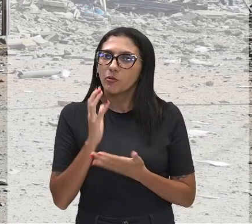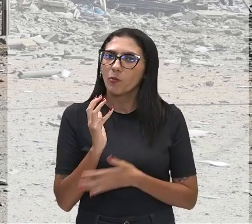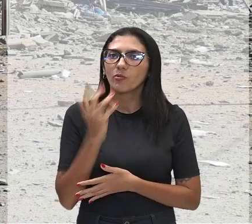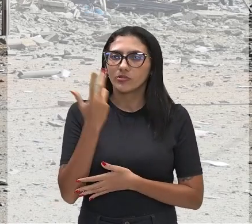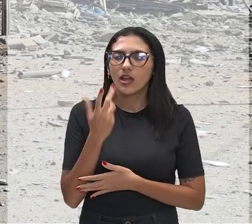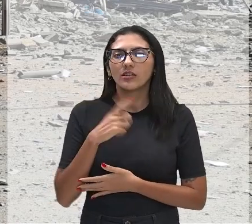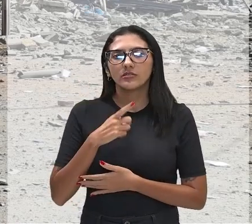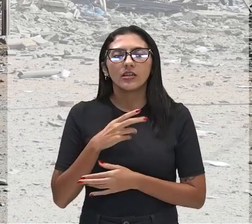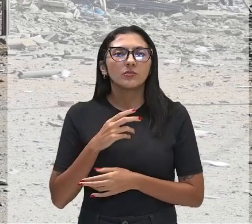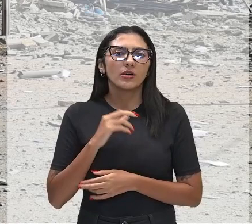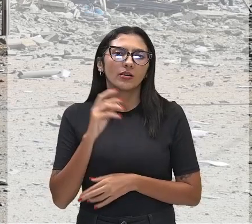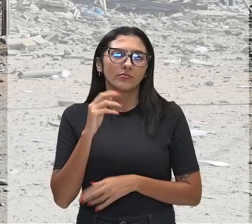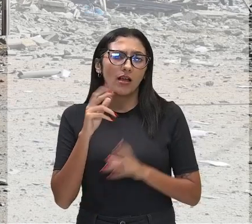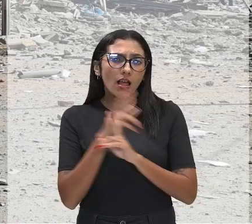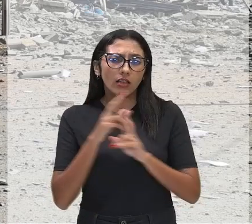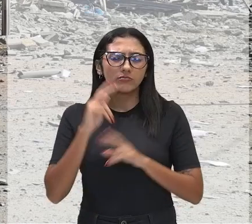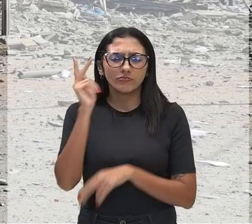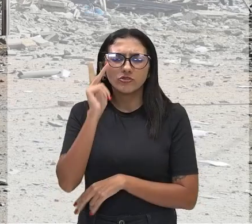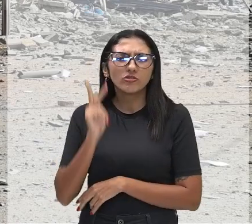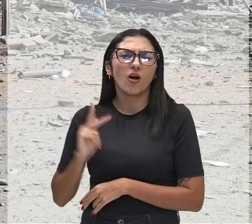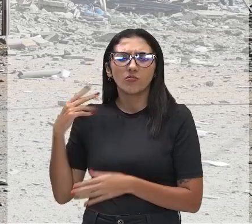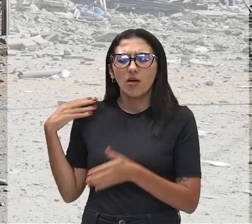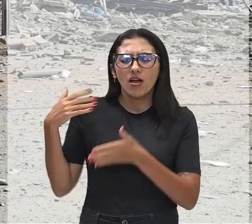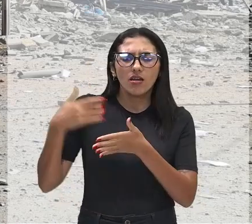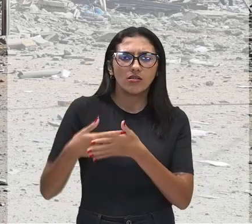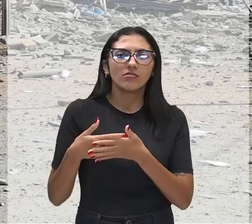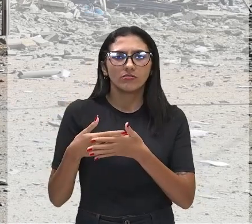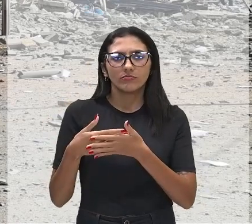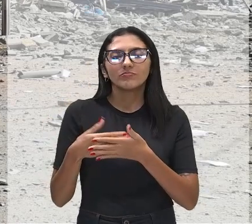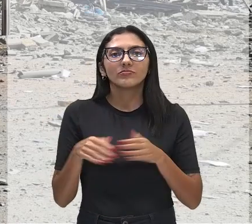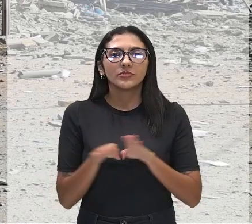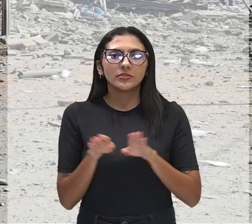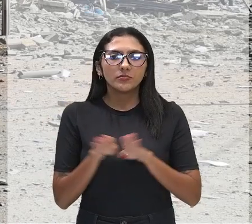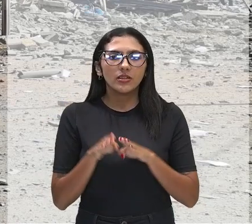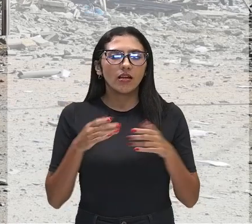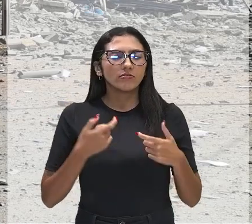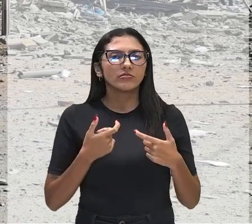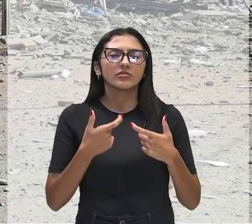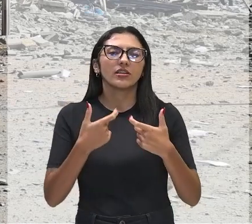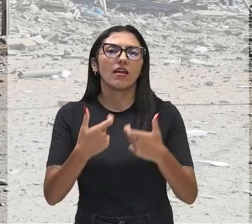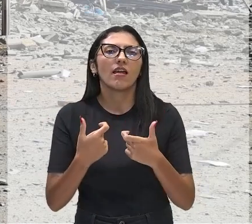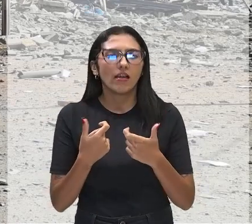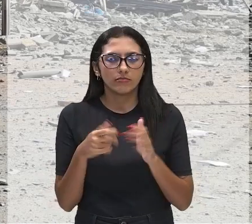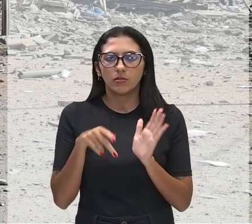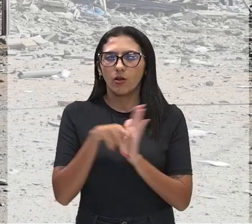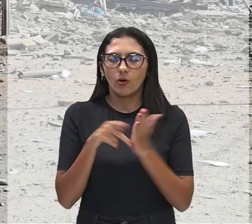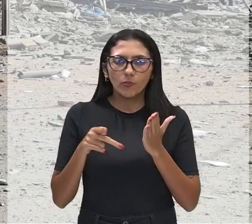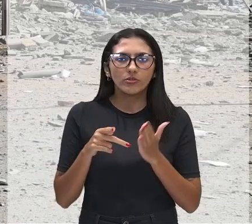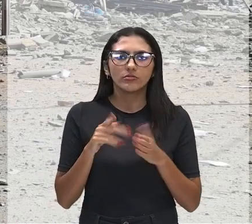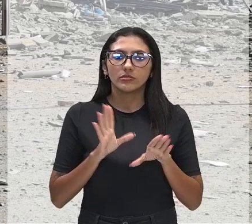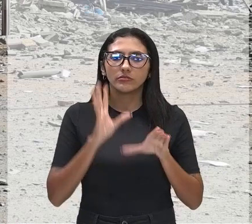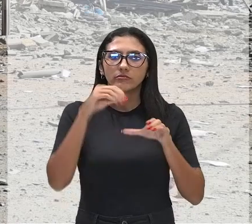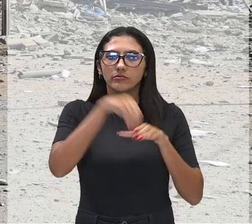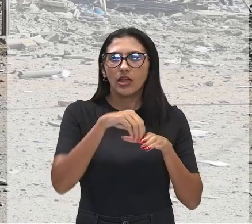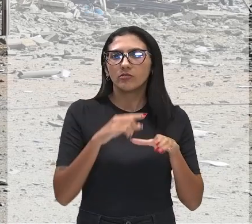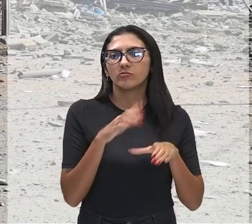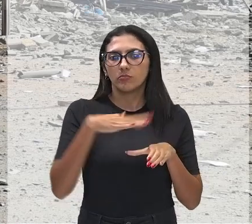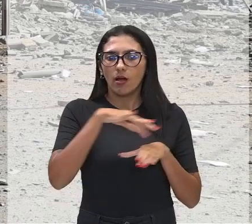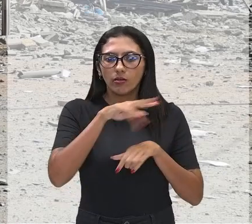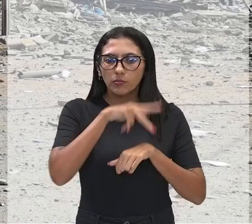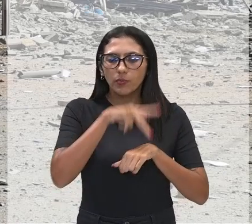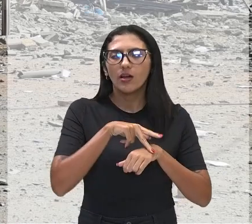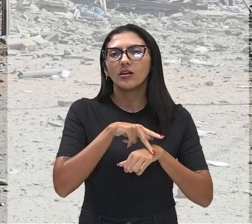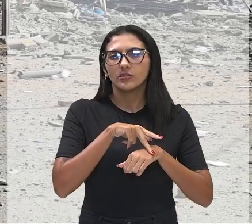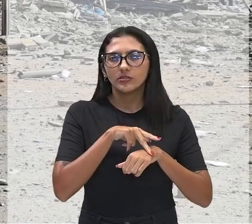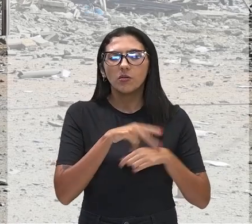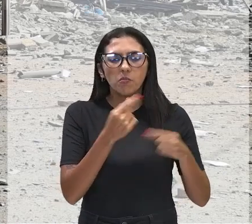fator histórico até os dias atuais. Assim como as guerras civis, né, as guerras que ocorrem dentro de um mesmo país, e